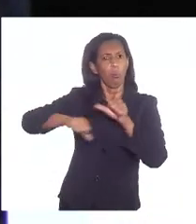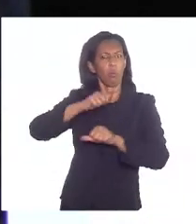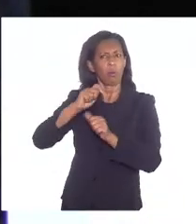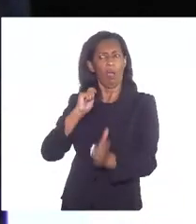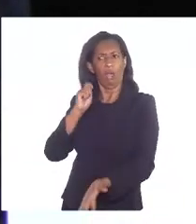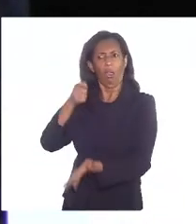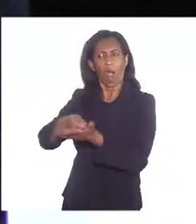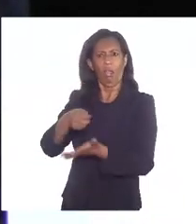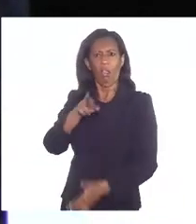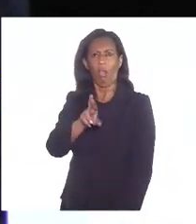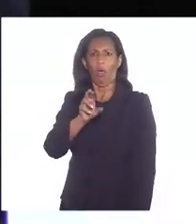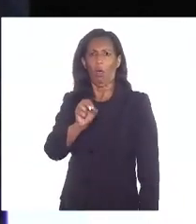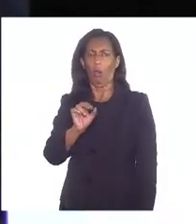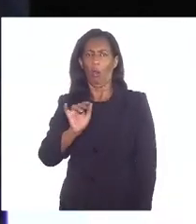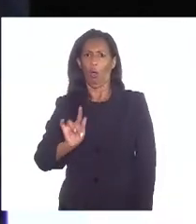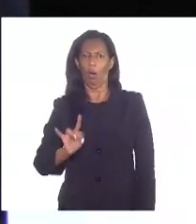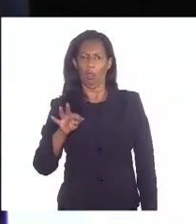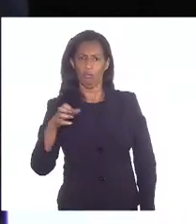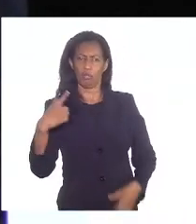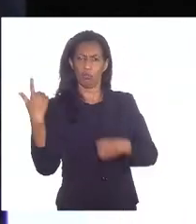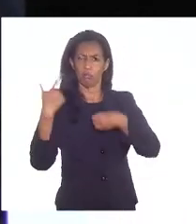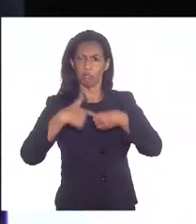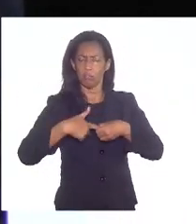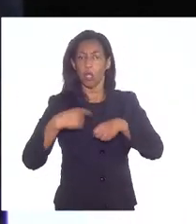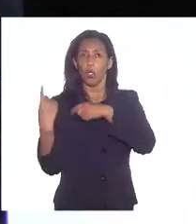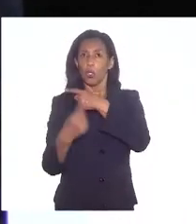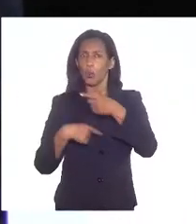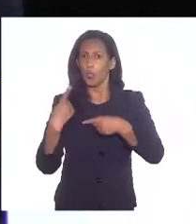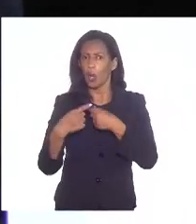royalties. Nós passamos